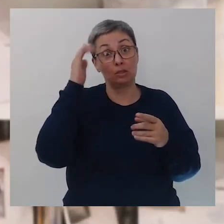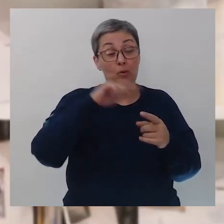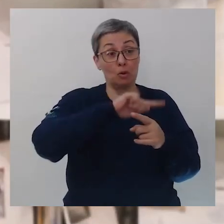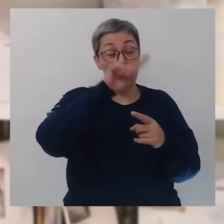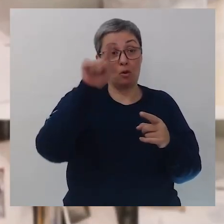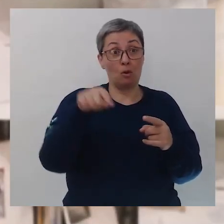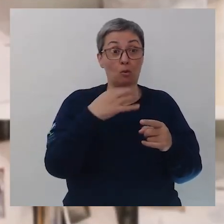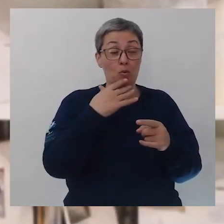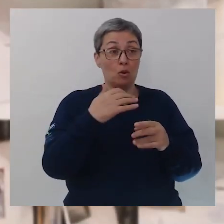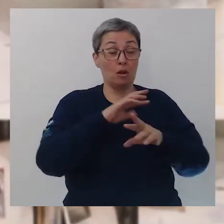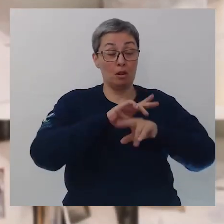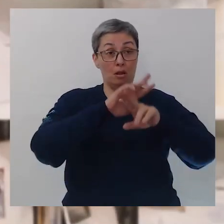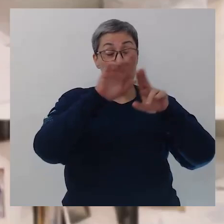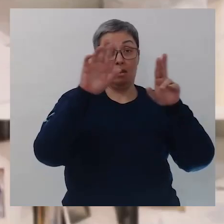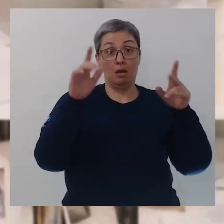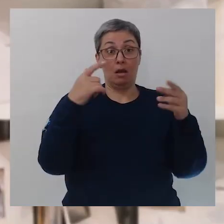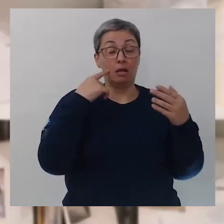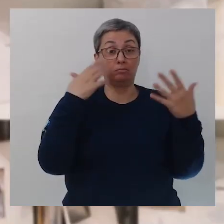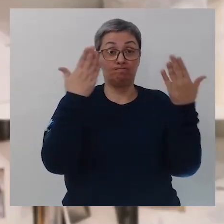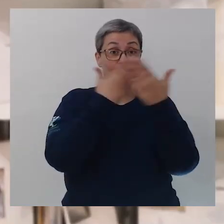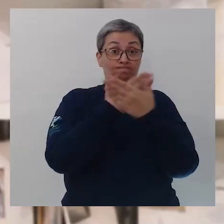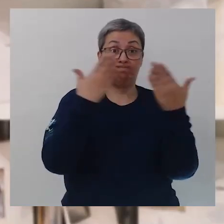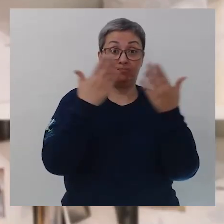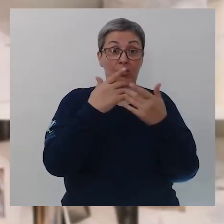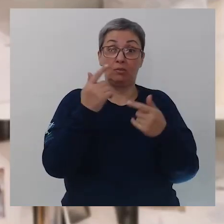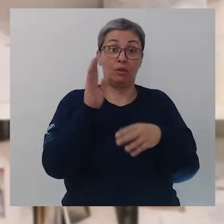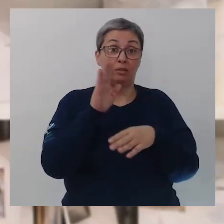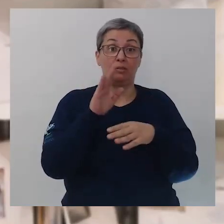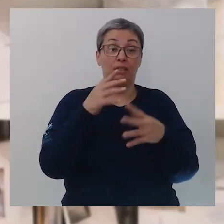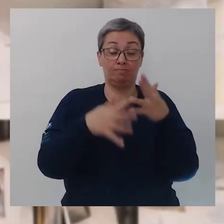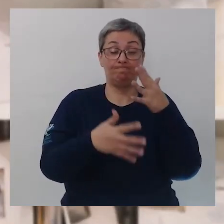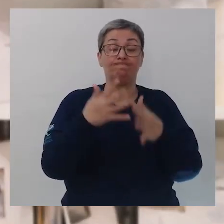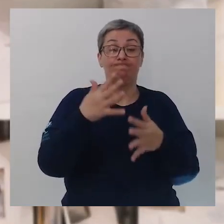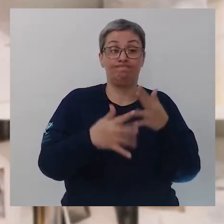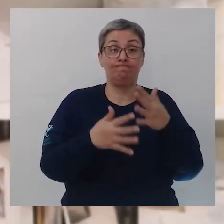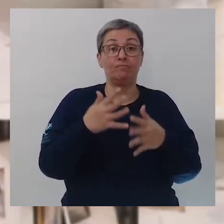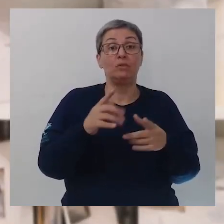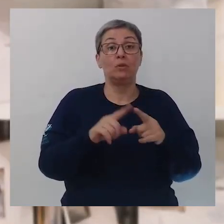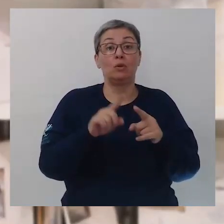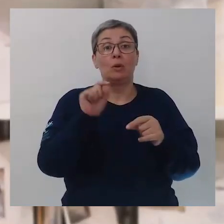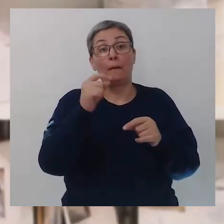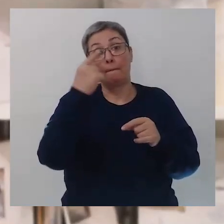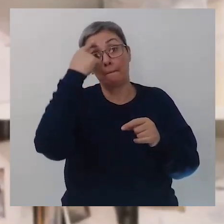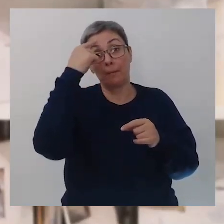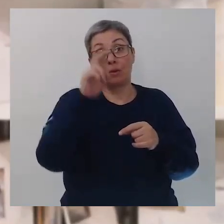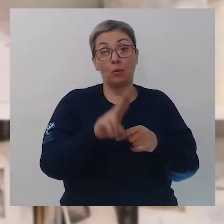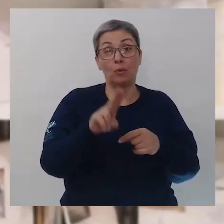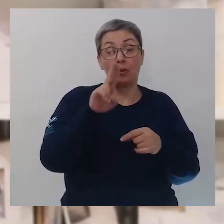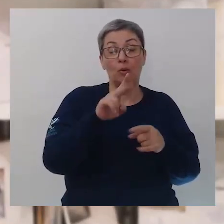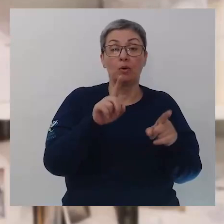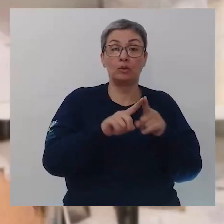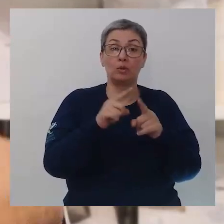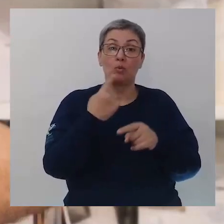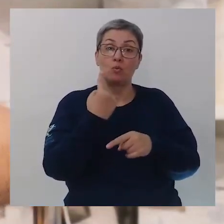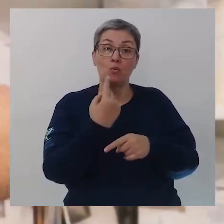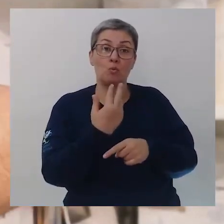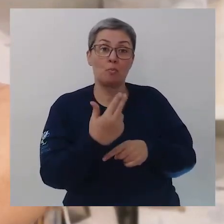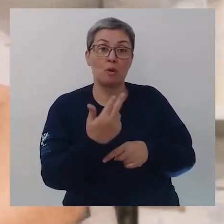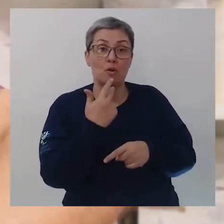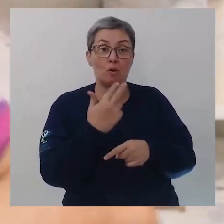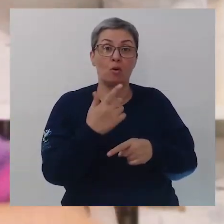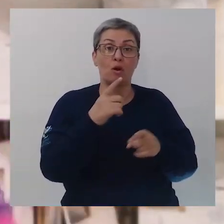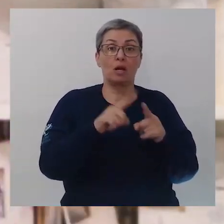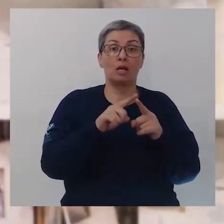gráfico com milhões de cores. Você não vai ajudar a pessoa, você vai atrapalhar a pessoa, né? Pensando na utilização de uma cor